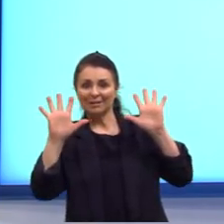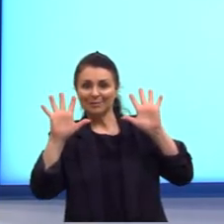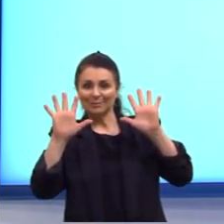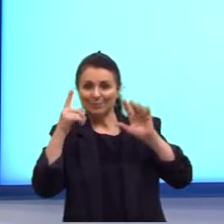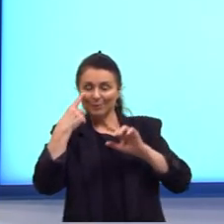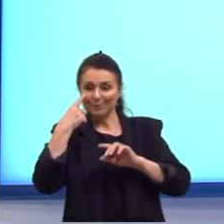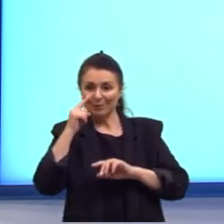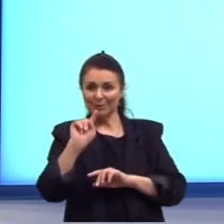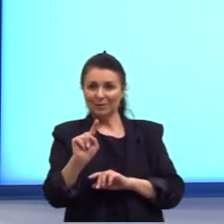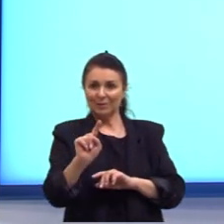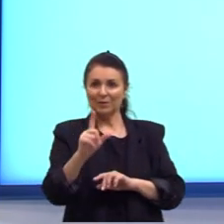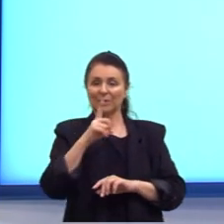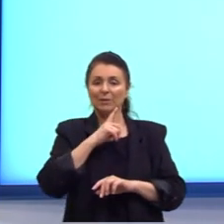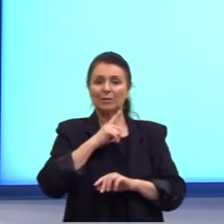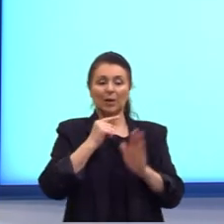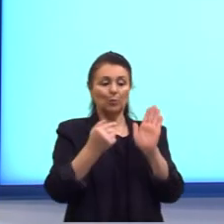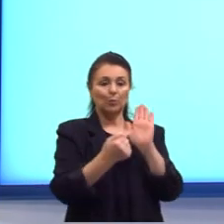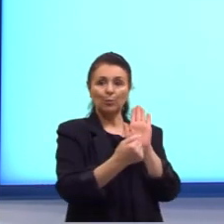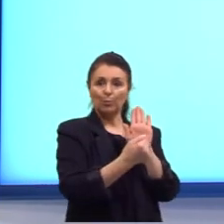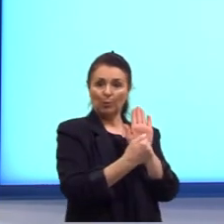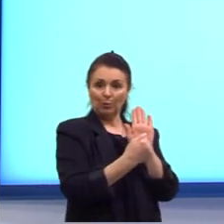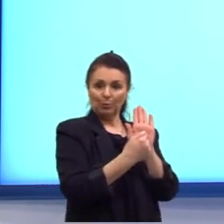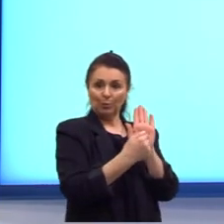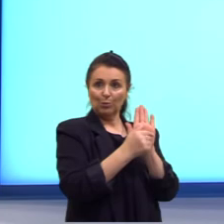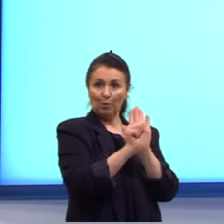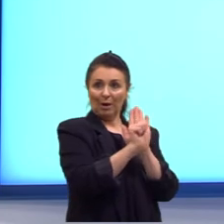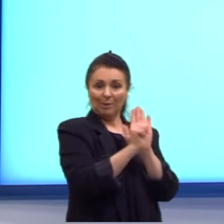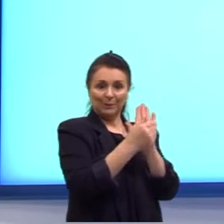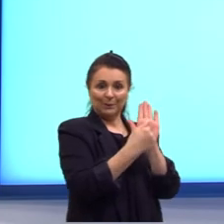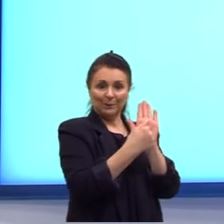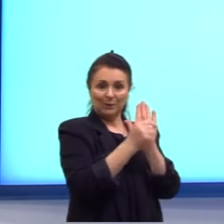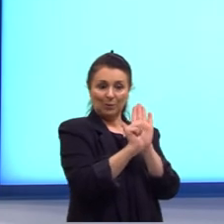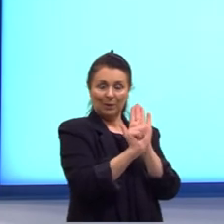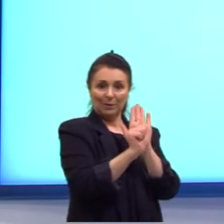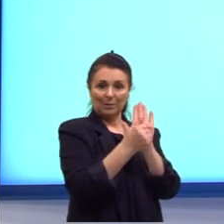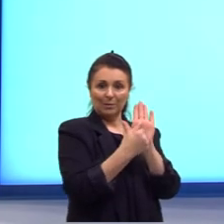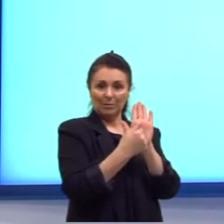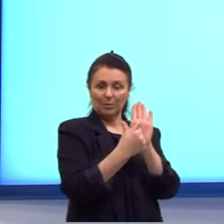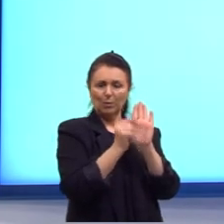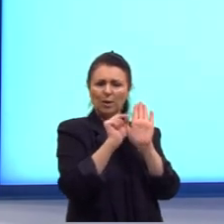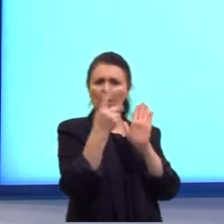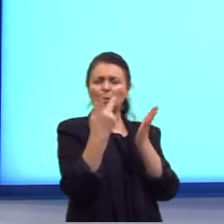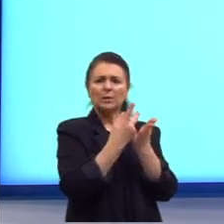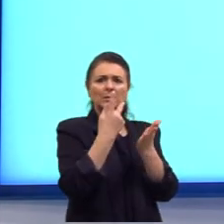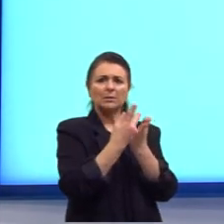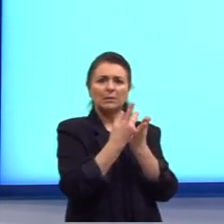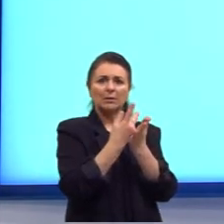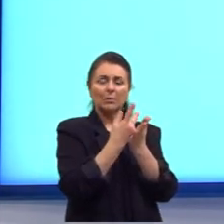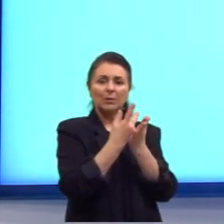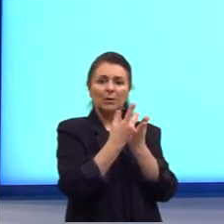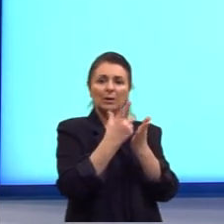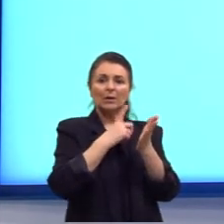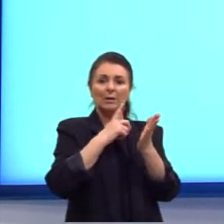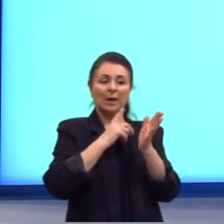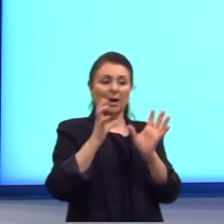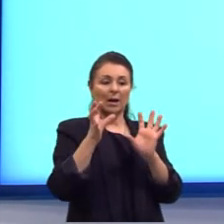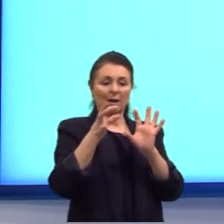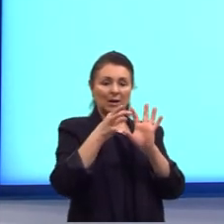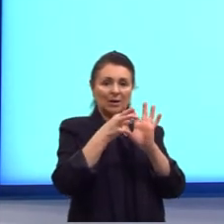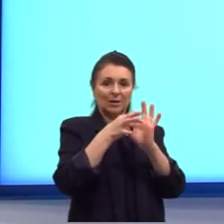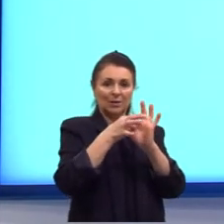porque vejam aqui a gente tem um ponto aqui nesse ponto a que que aconteceu aqui a gente tem a